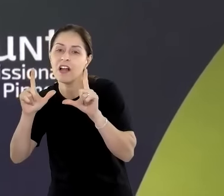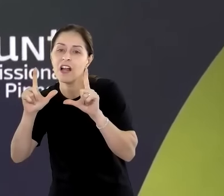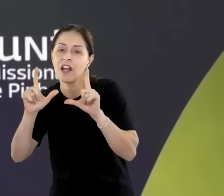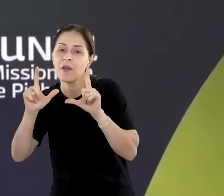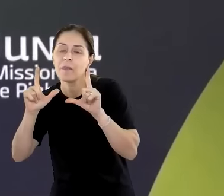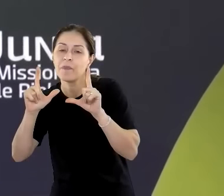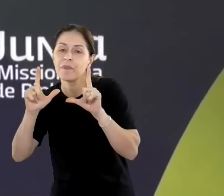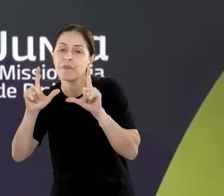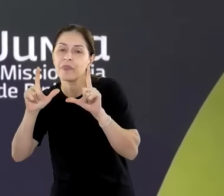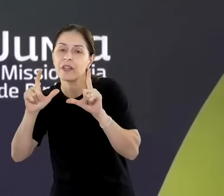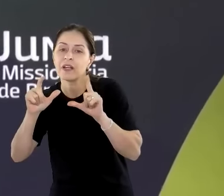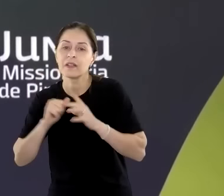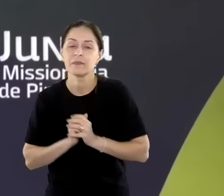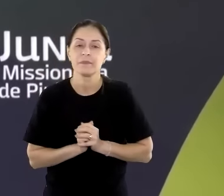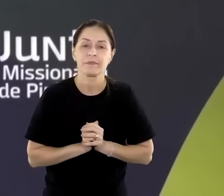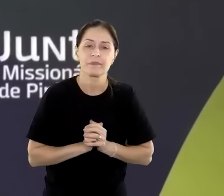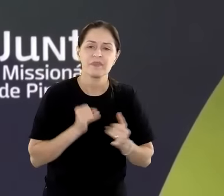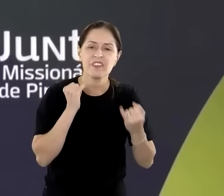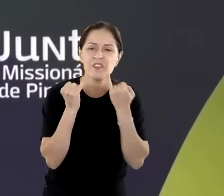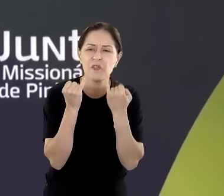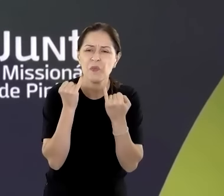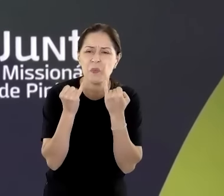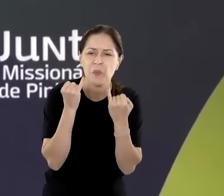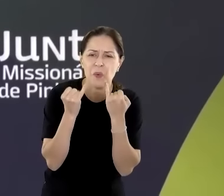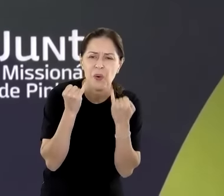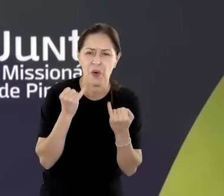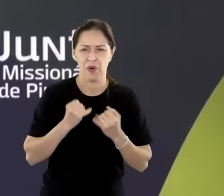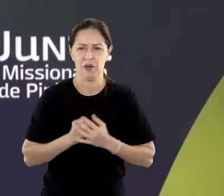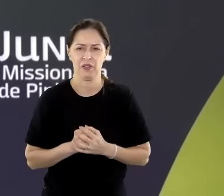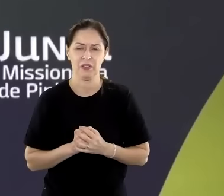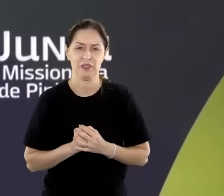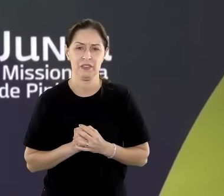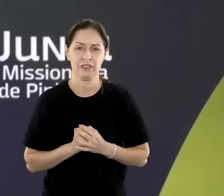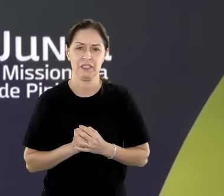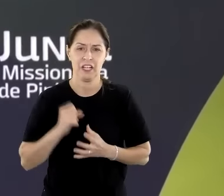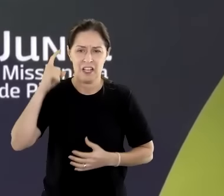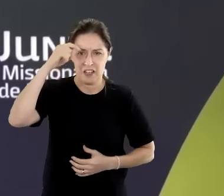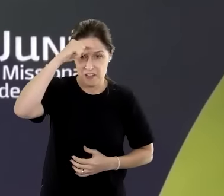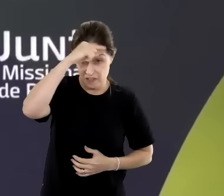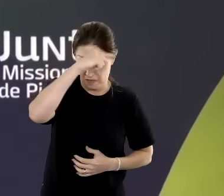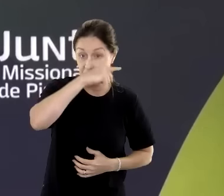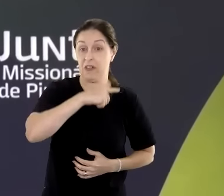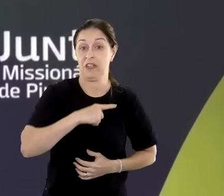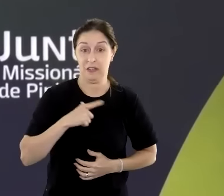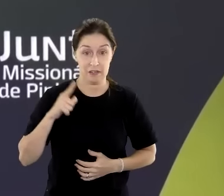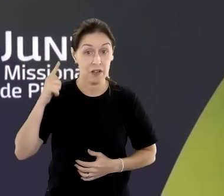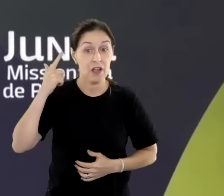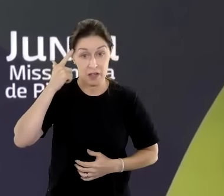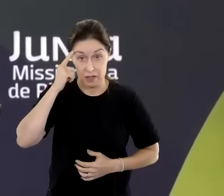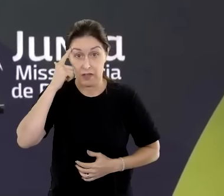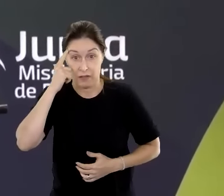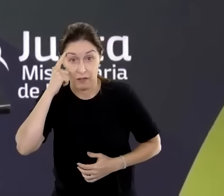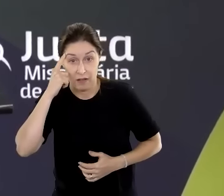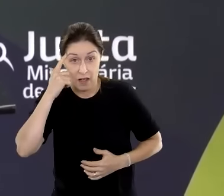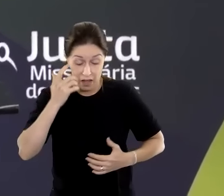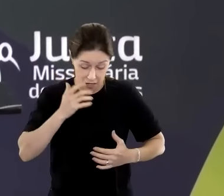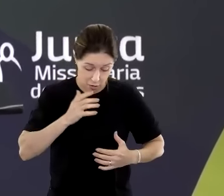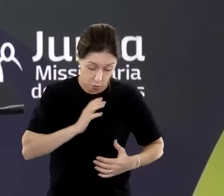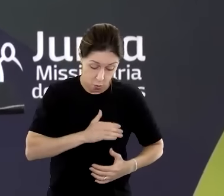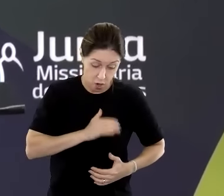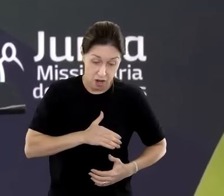Se você está antenado com que o mundo, para onde o mundo está indo, seu coração às vezes fica apertado.